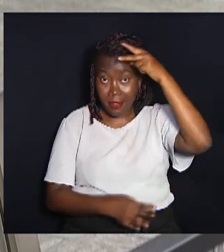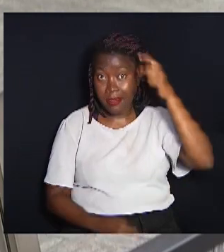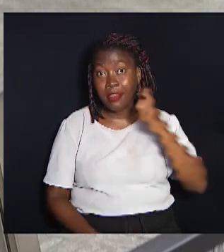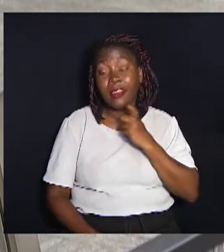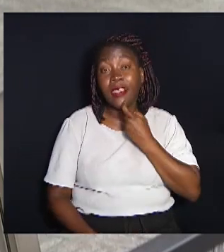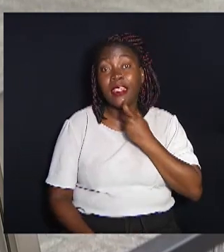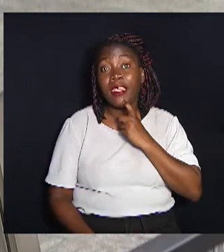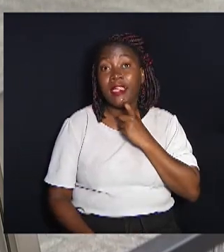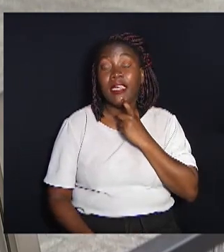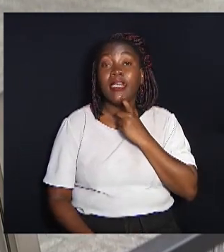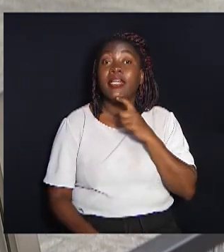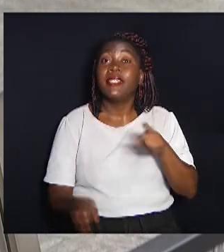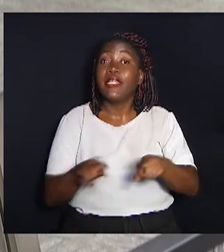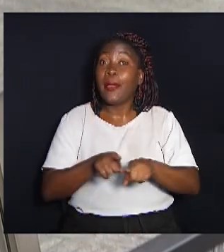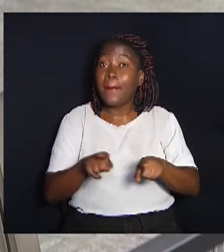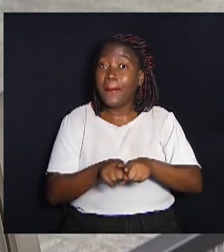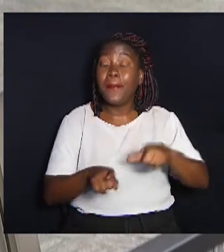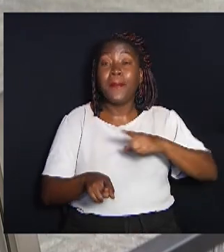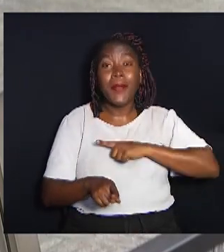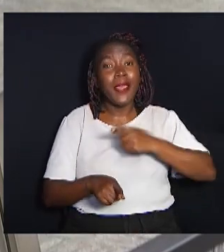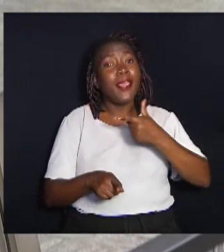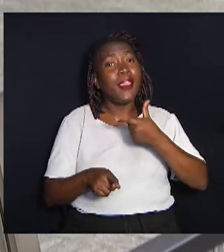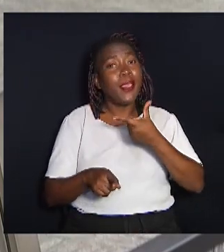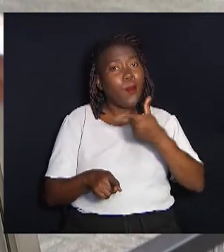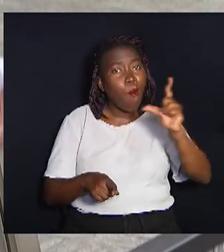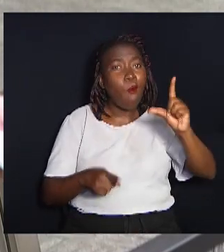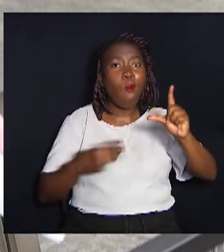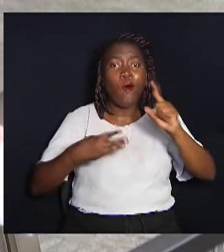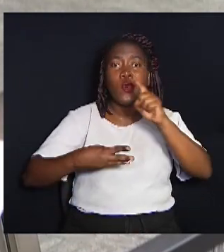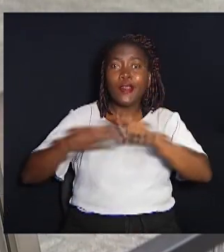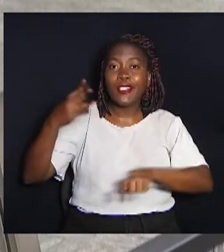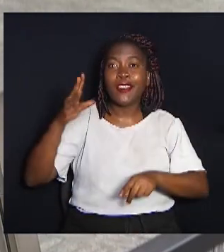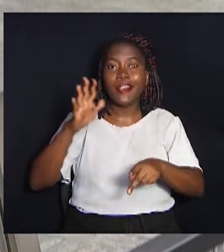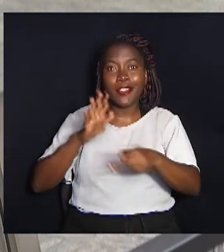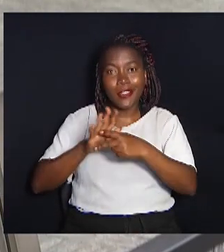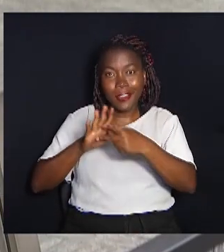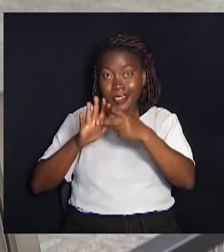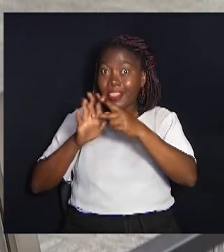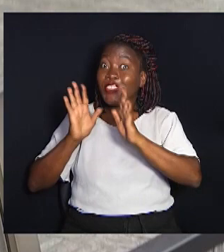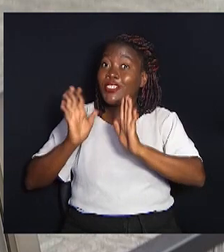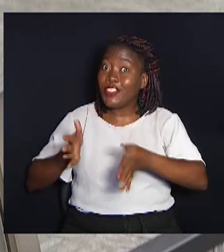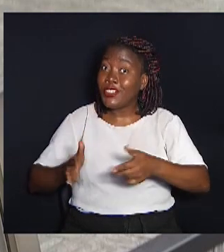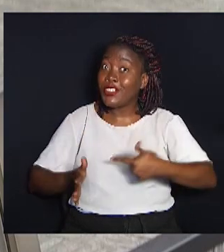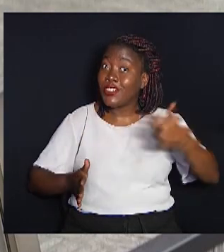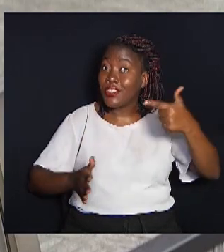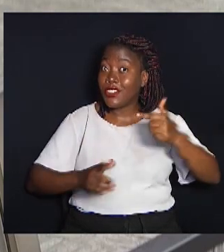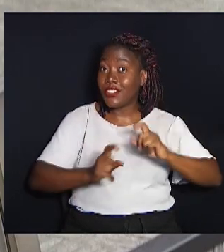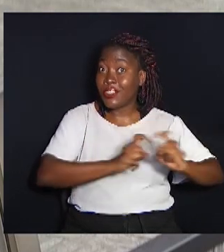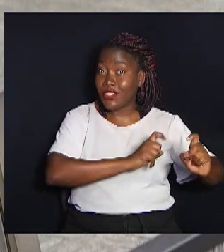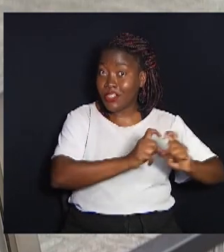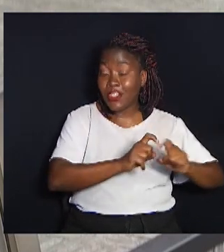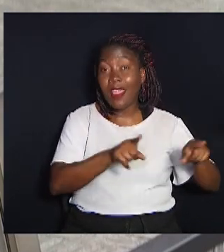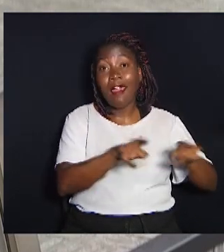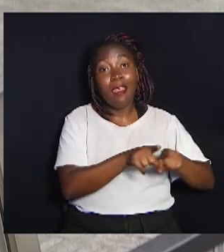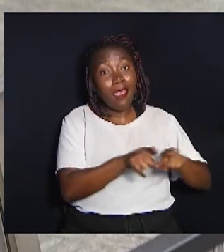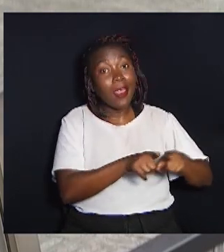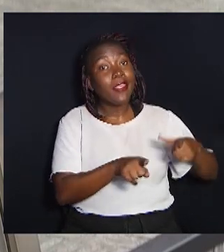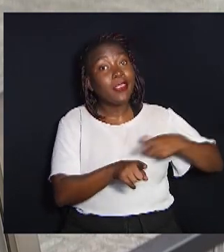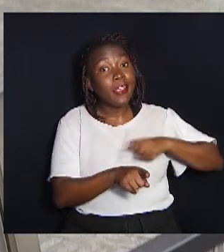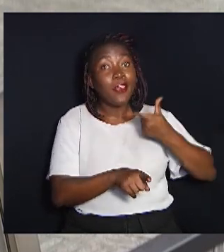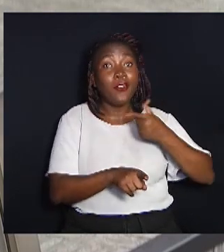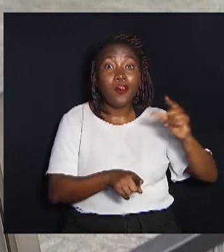Campinas. Também teve outros 3 projetos, esse foi já em segunda discussão. Também teve outros